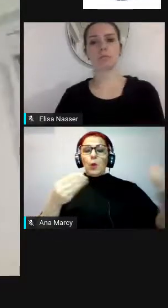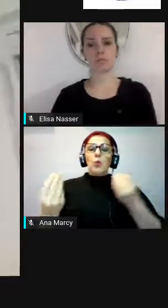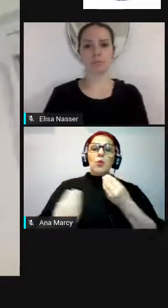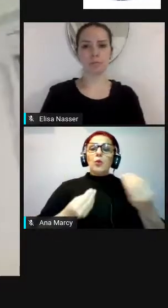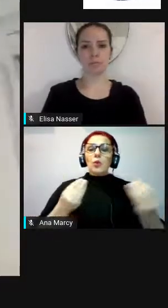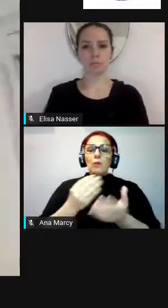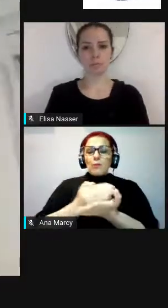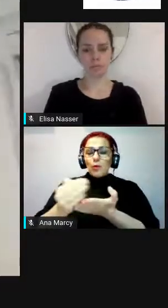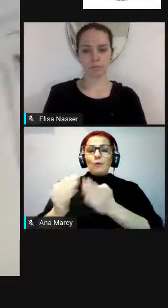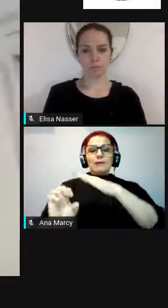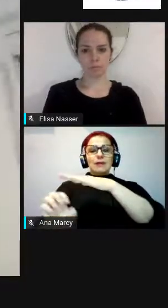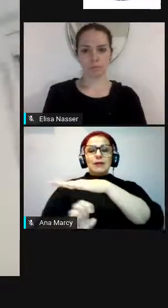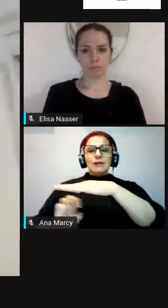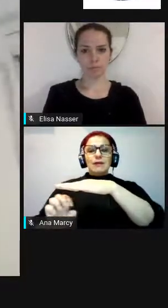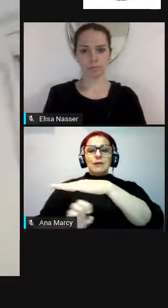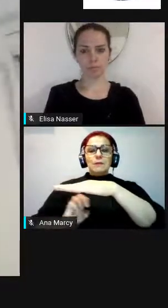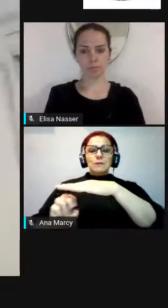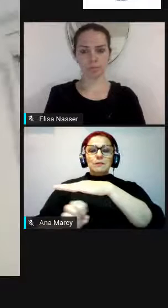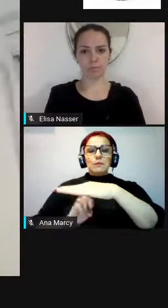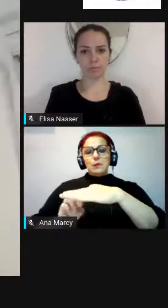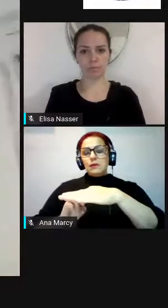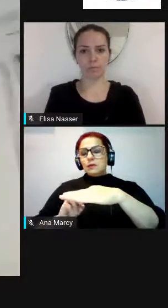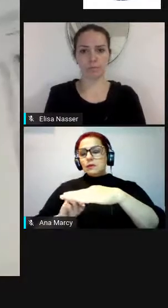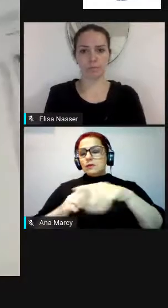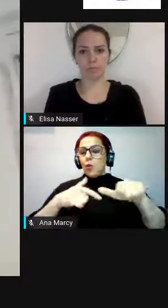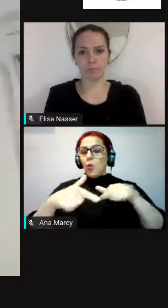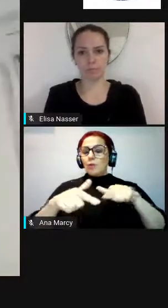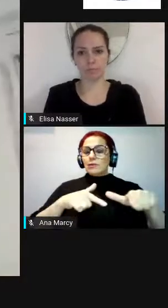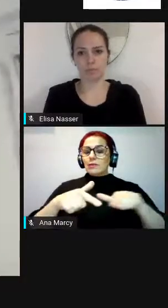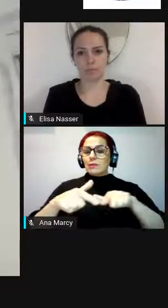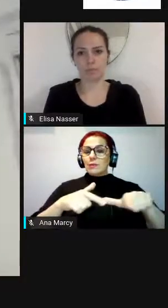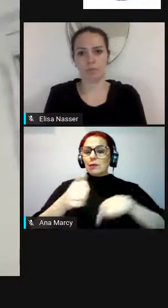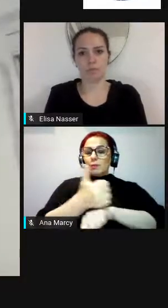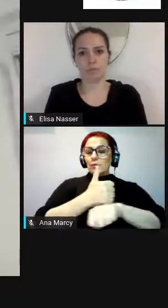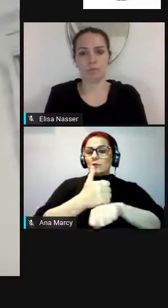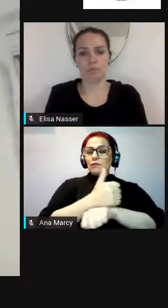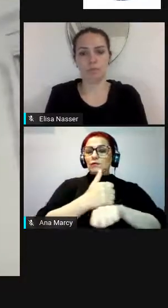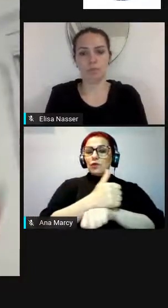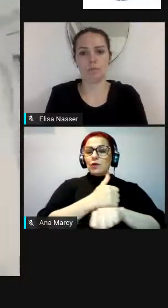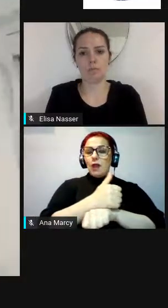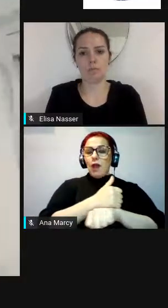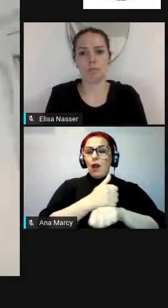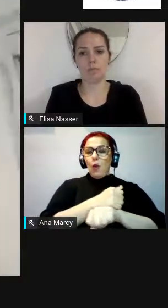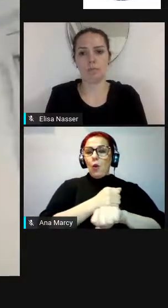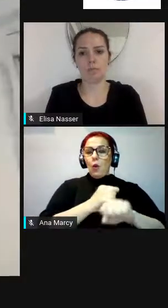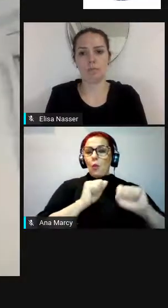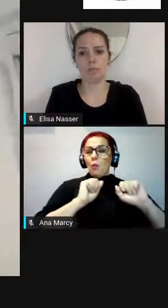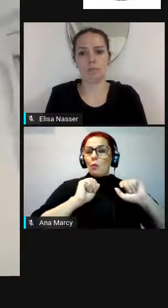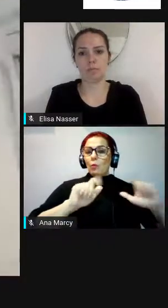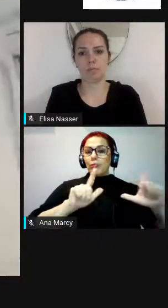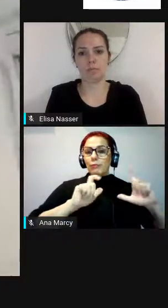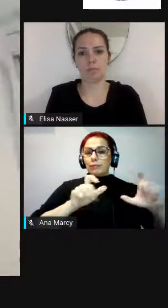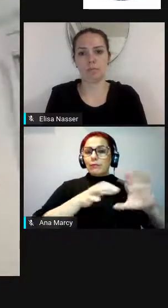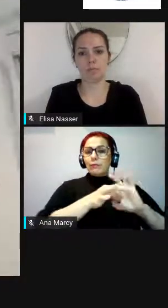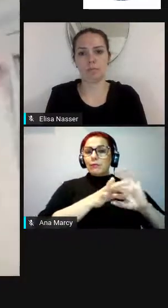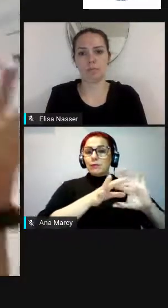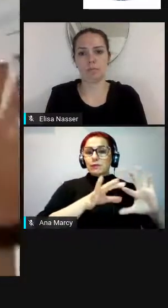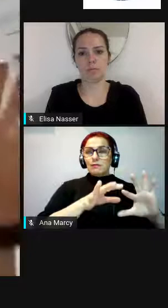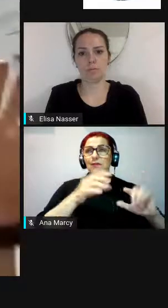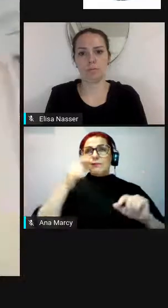começar um negócio ou começar a trabalhar como profissional liberal não é uma parada para fazer nada deu certo na minha vida